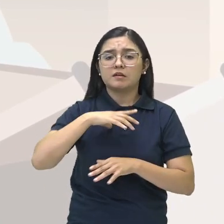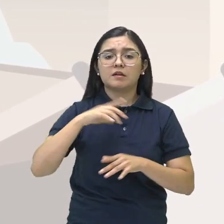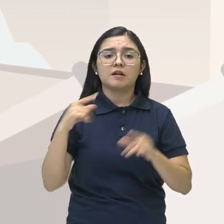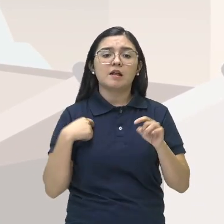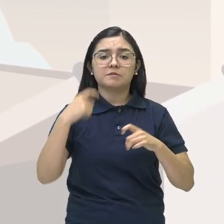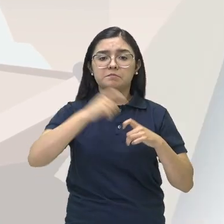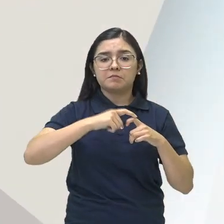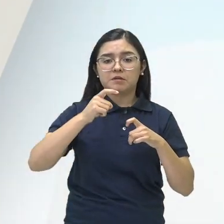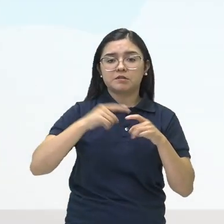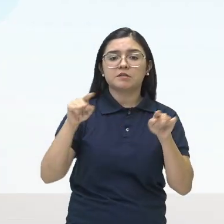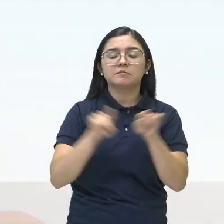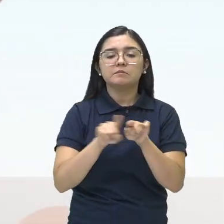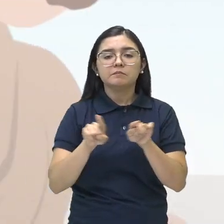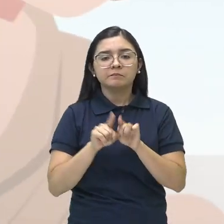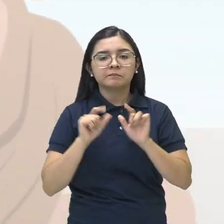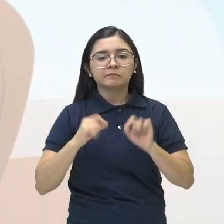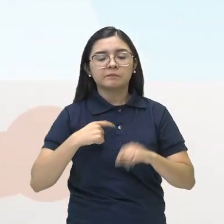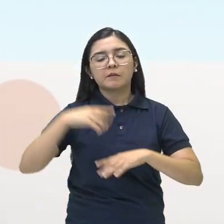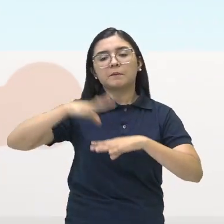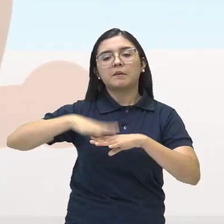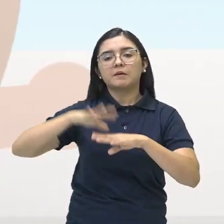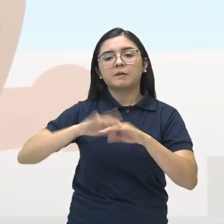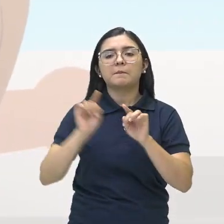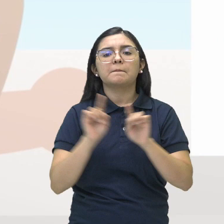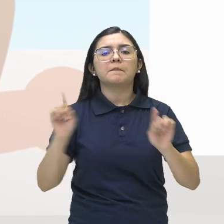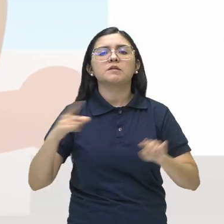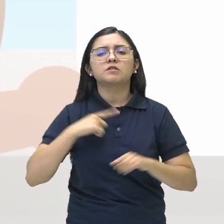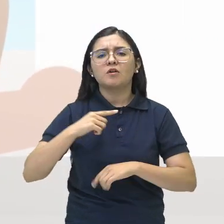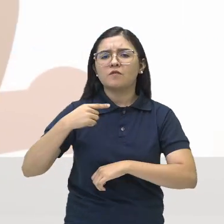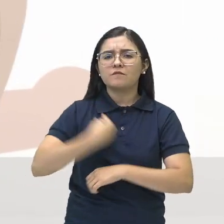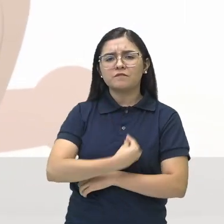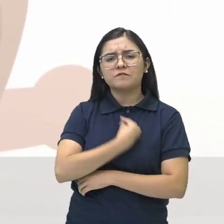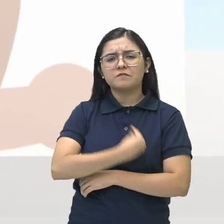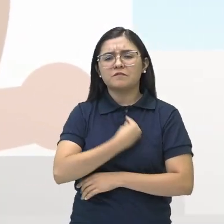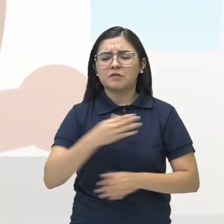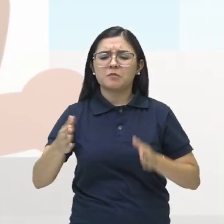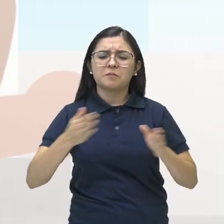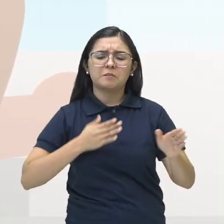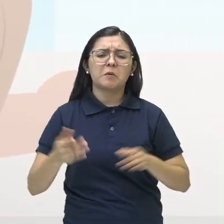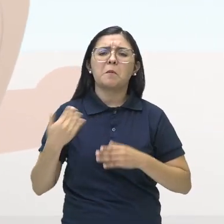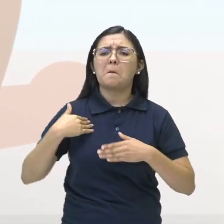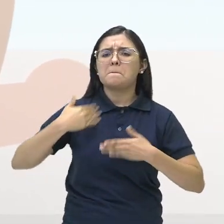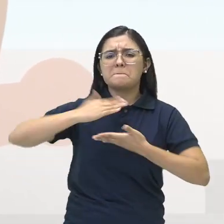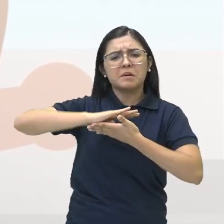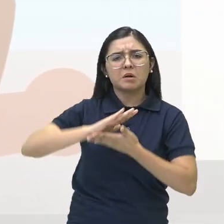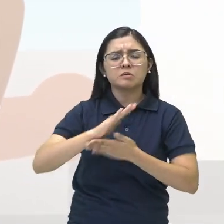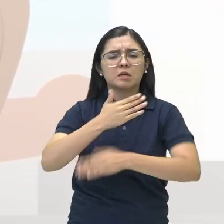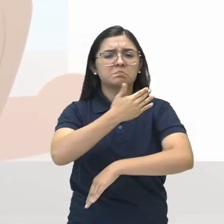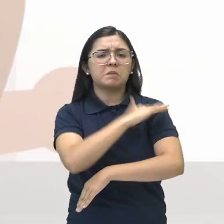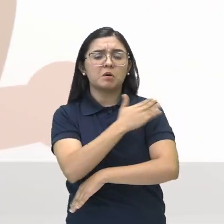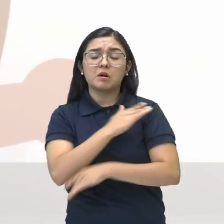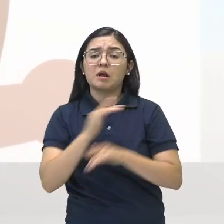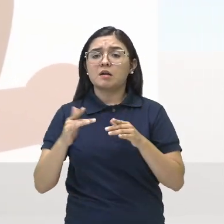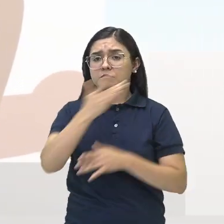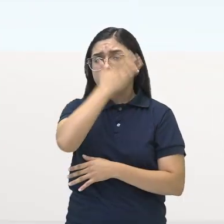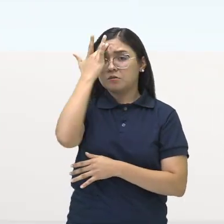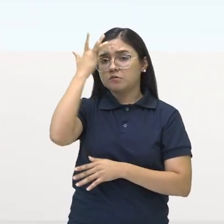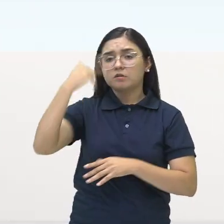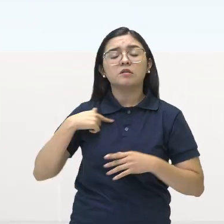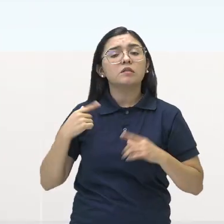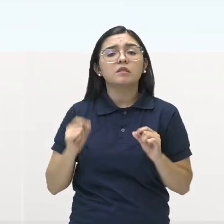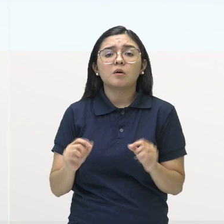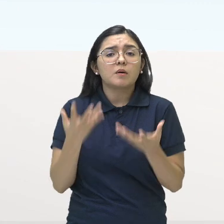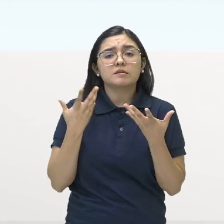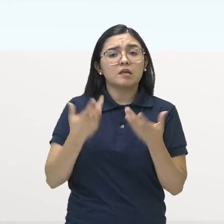aritmética. Contudo, eu vivia em uma época cheia de preconceitos e muitas pessoas não concordavam com a